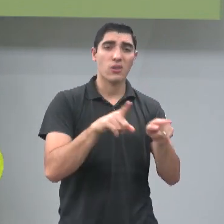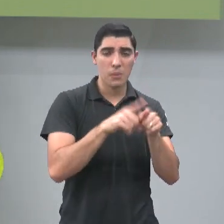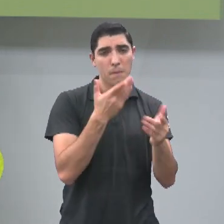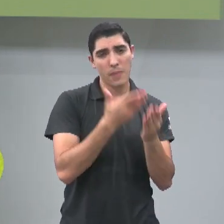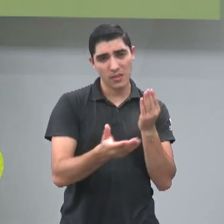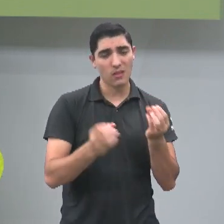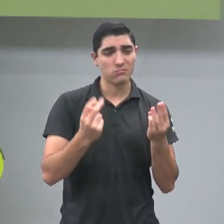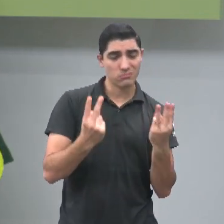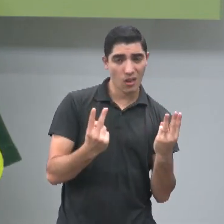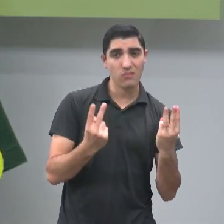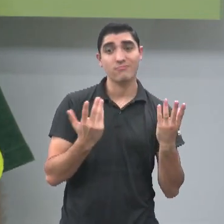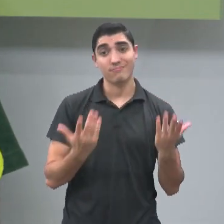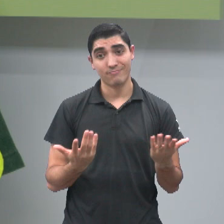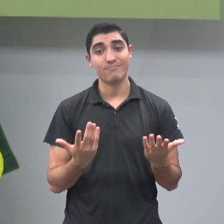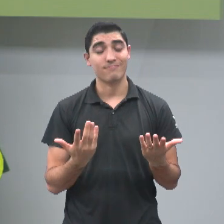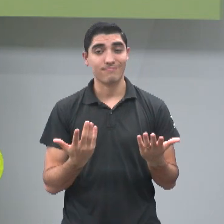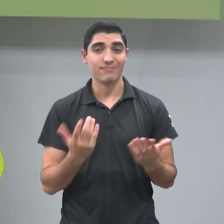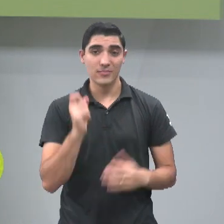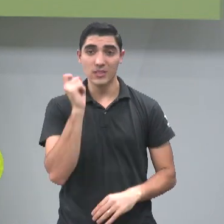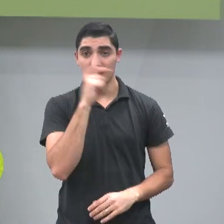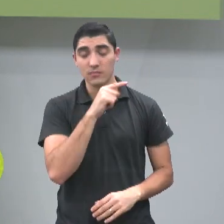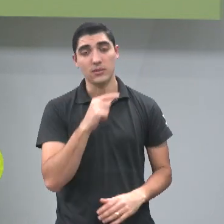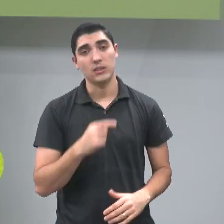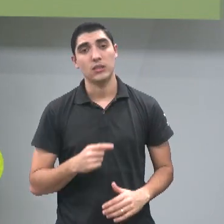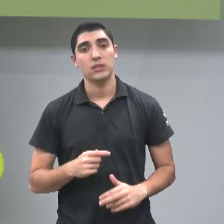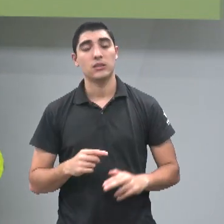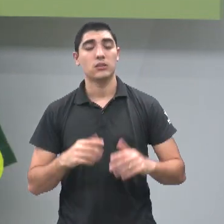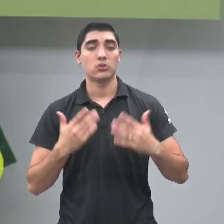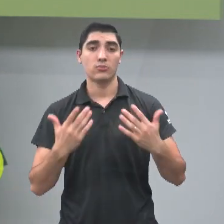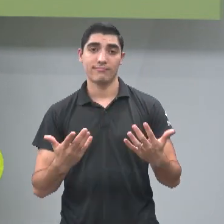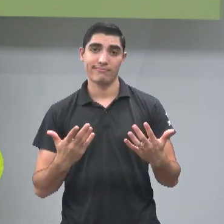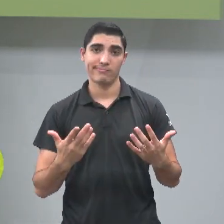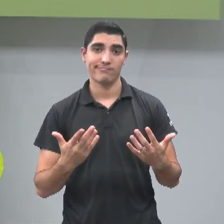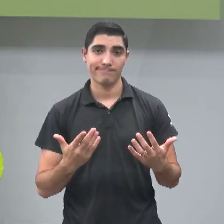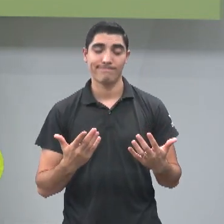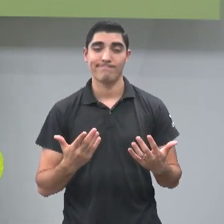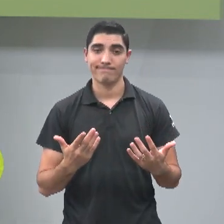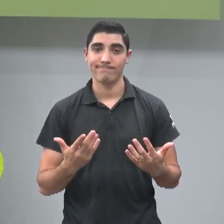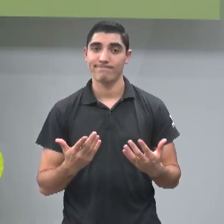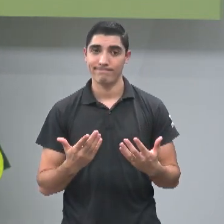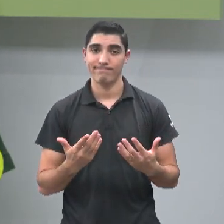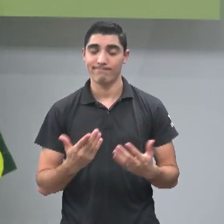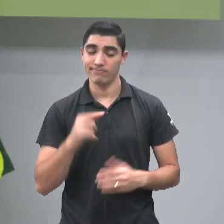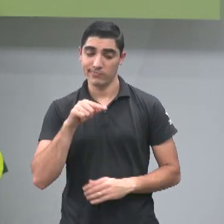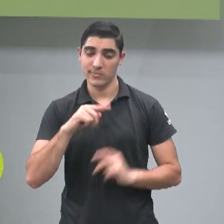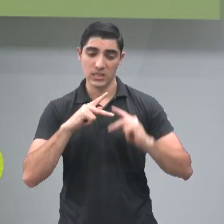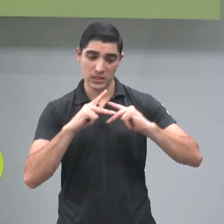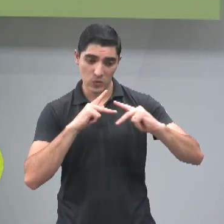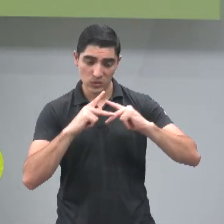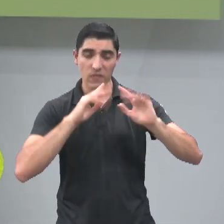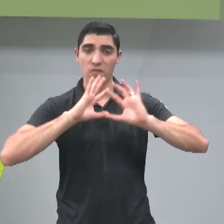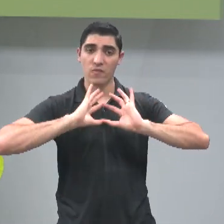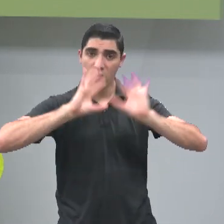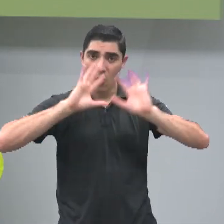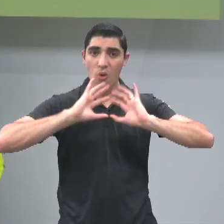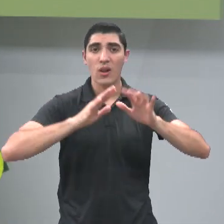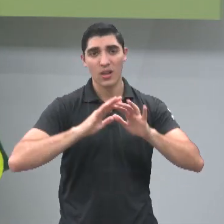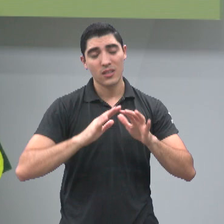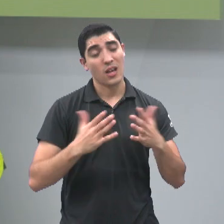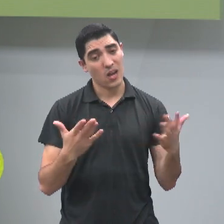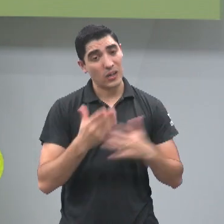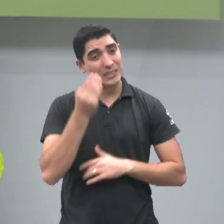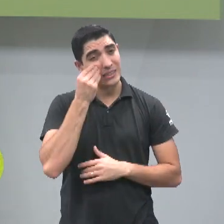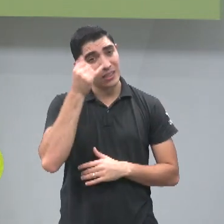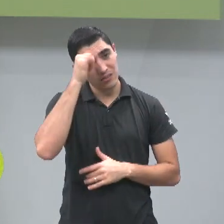de 3 que pontuaria se tivesse vencido por 3-0. Enfim, o São José aí que vai brigar